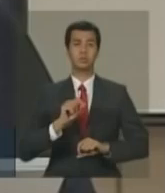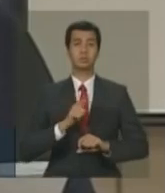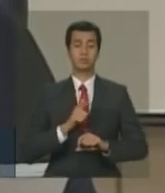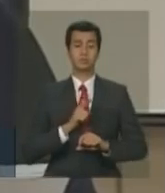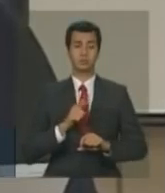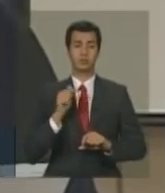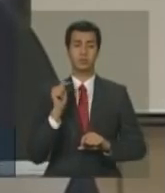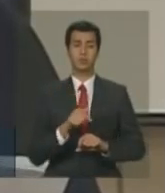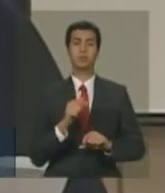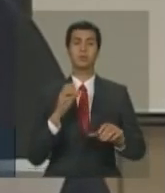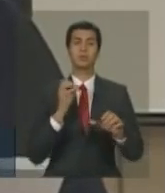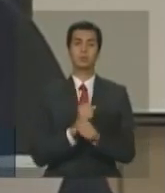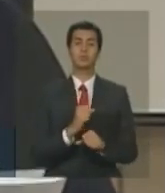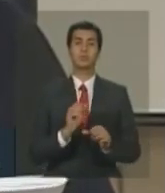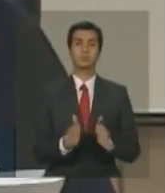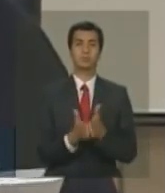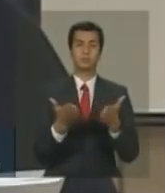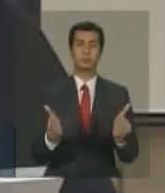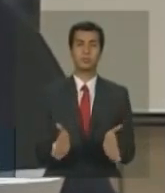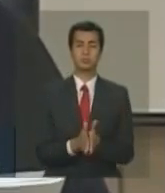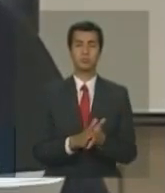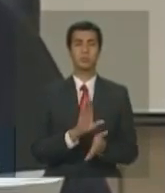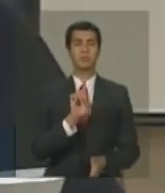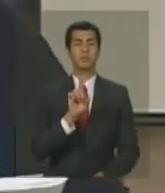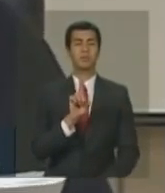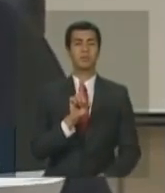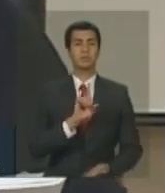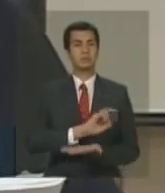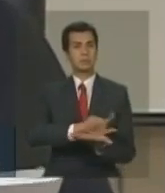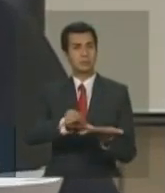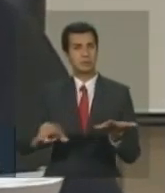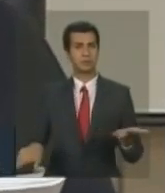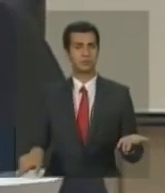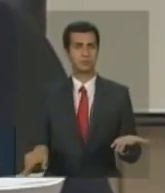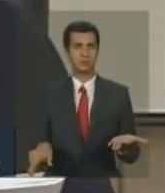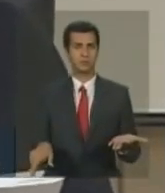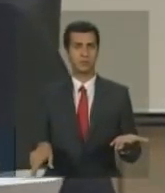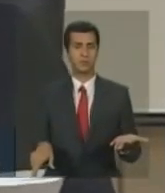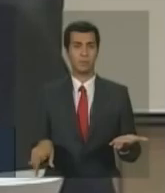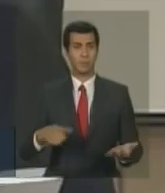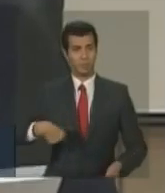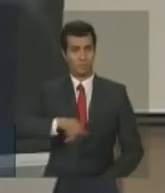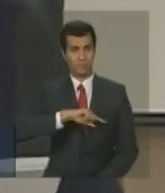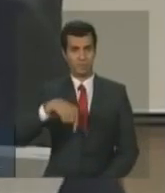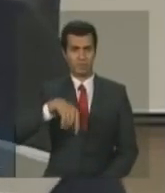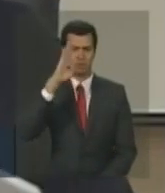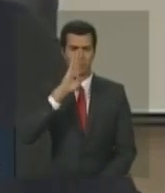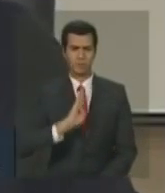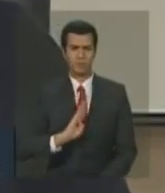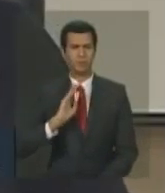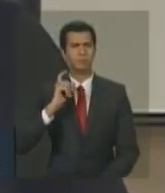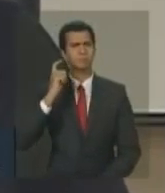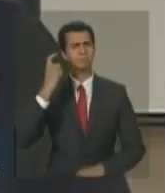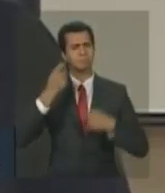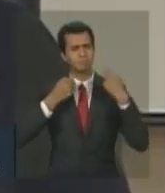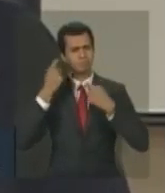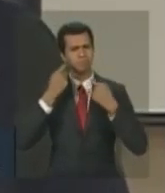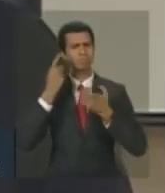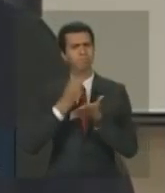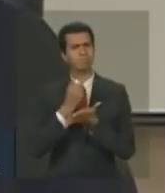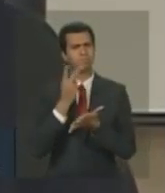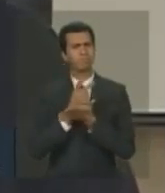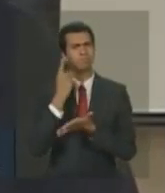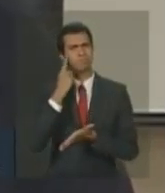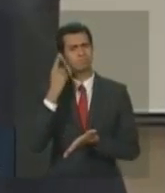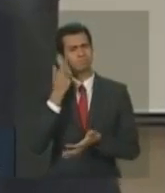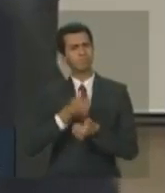pobreza multidimensional. Esse é um dos grandes preocupações do governo brasileiro com o recentemente